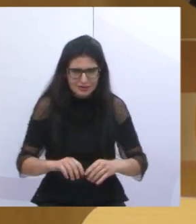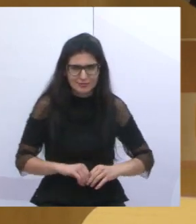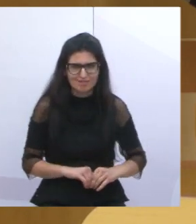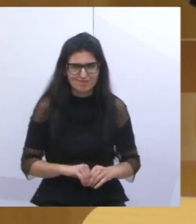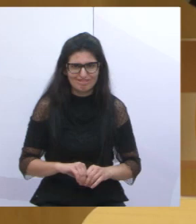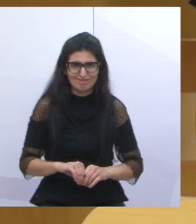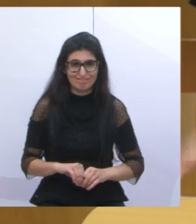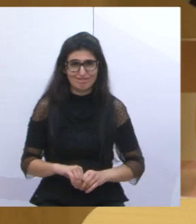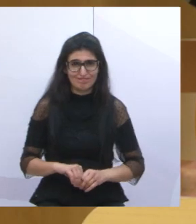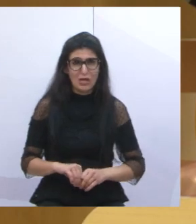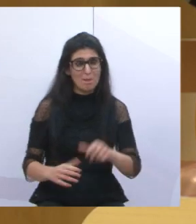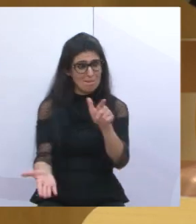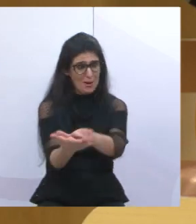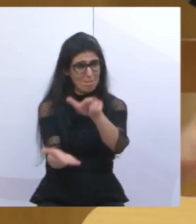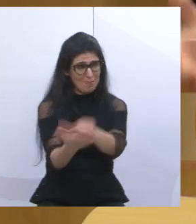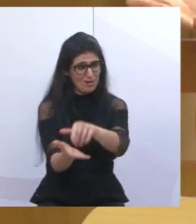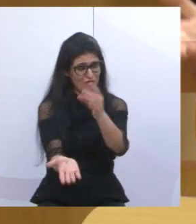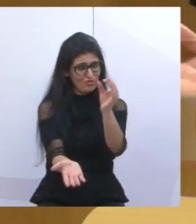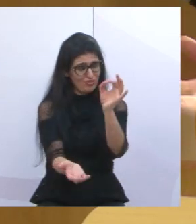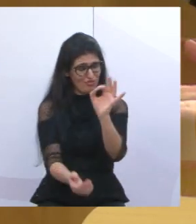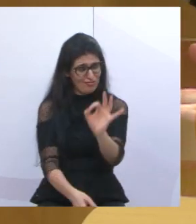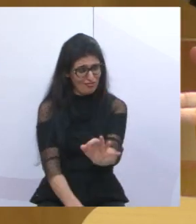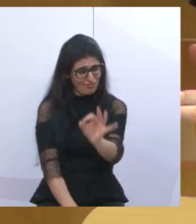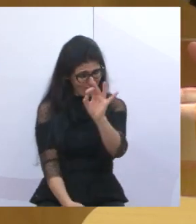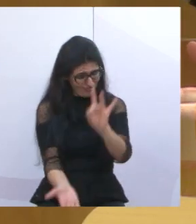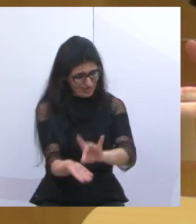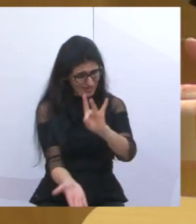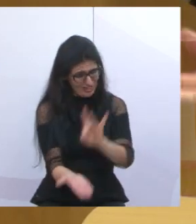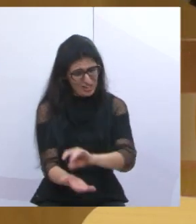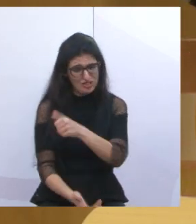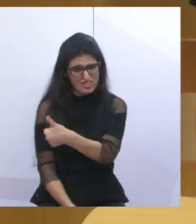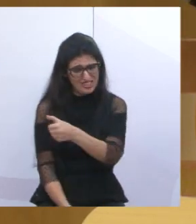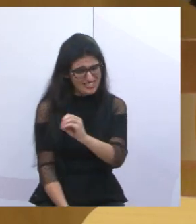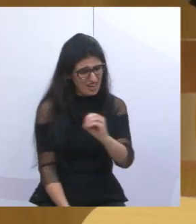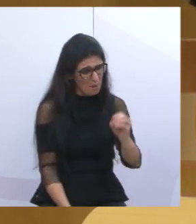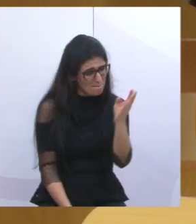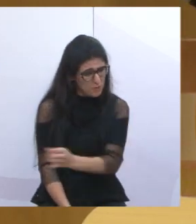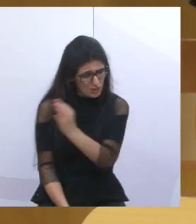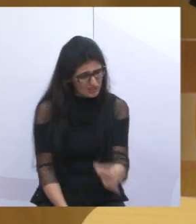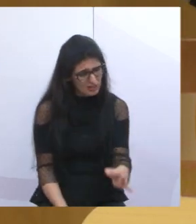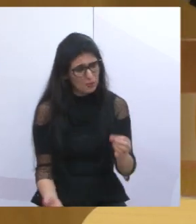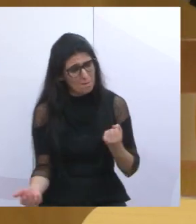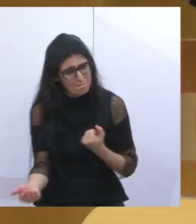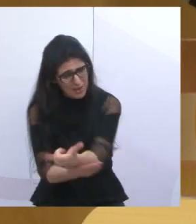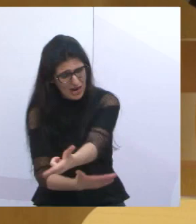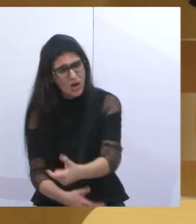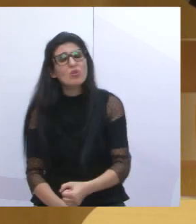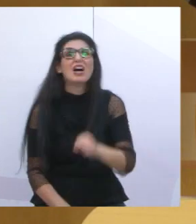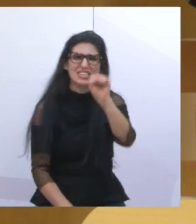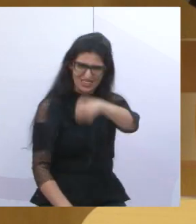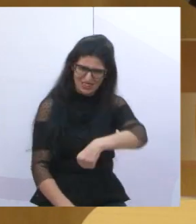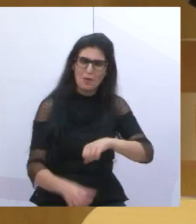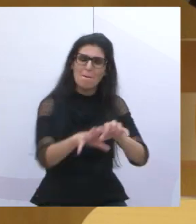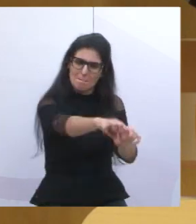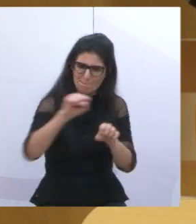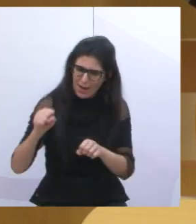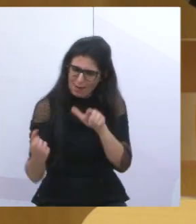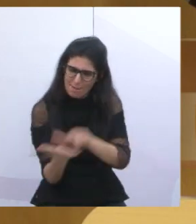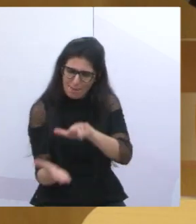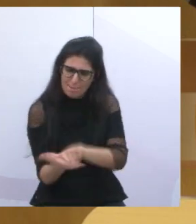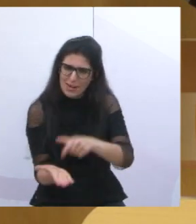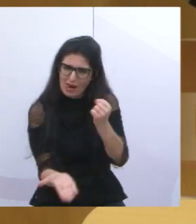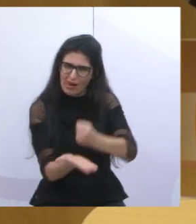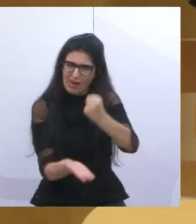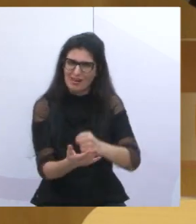100% pago. Estou errado, Luiz Flávio? Não tem como. Tem que ter o valor. Então, é papo furado de que parcelar o ITBI